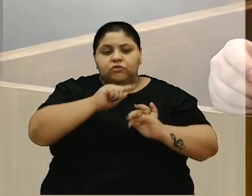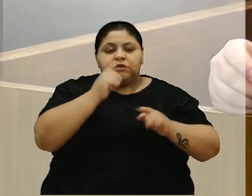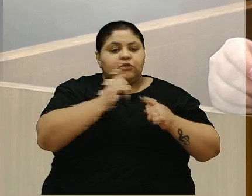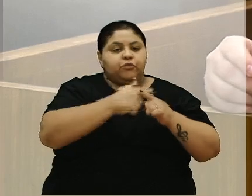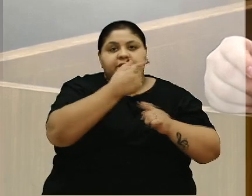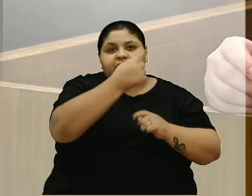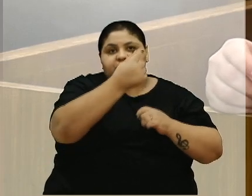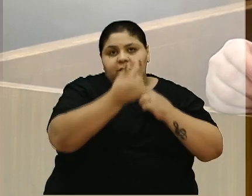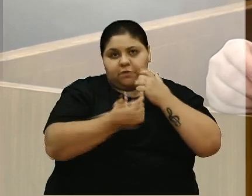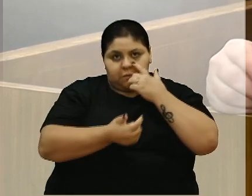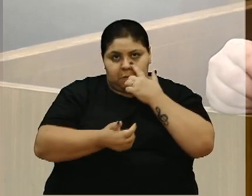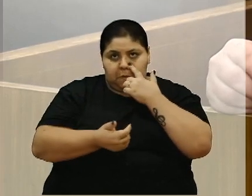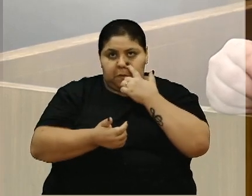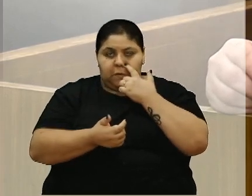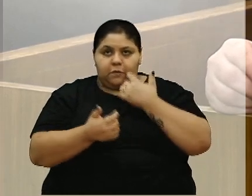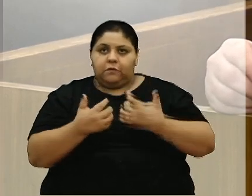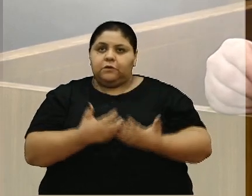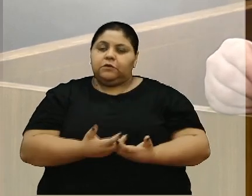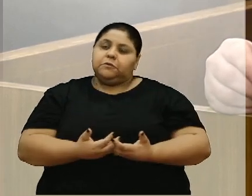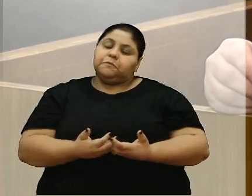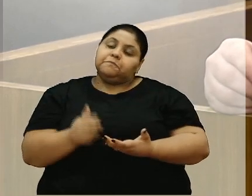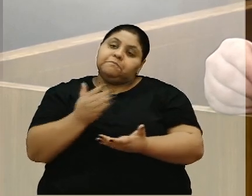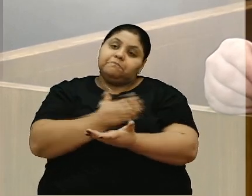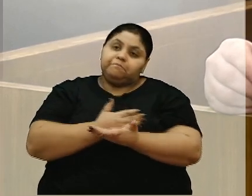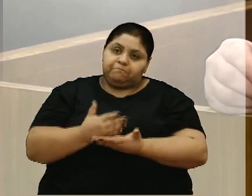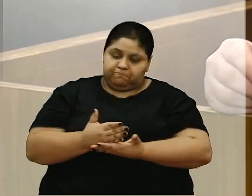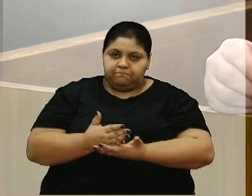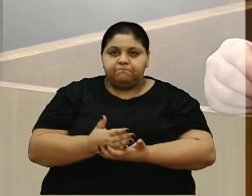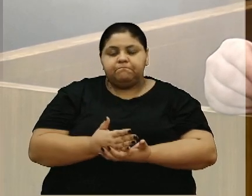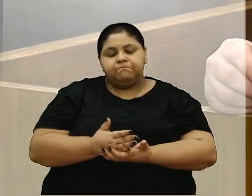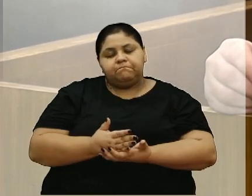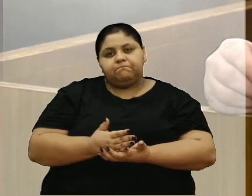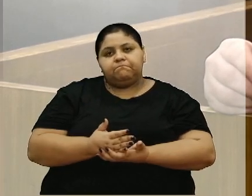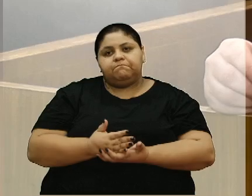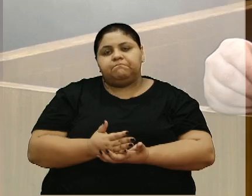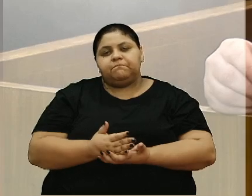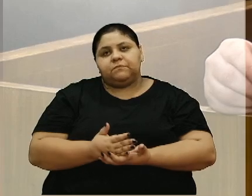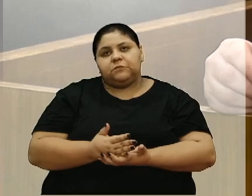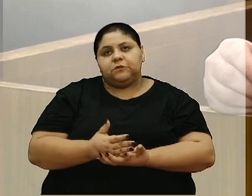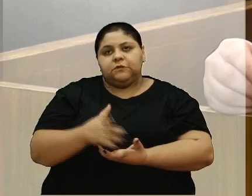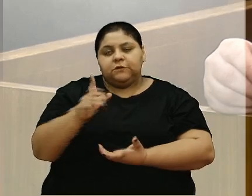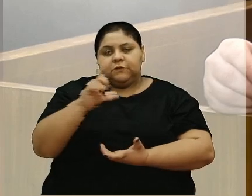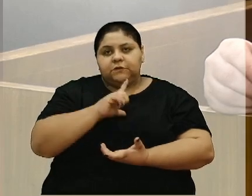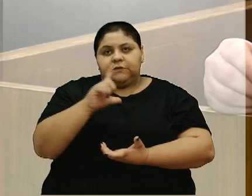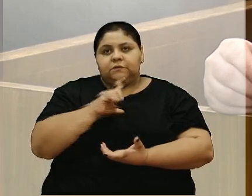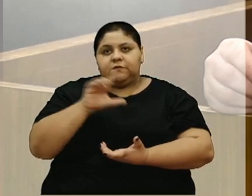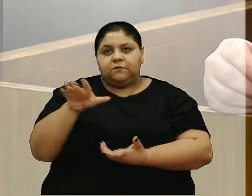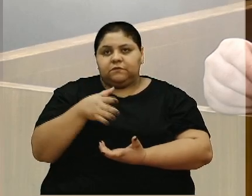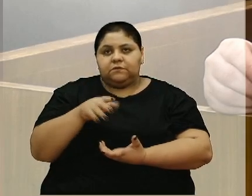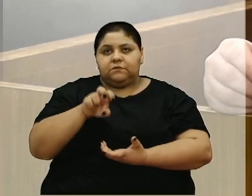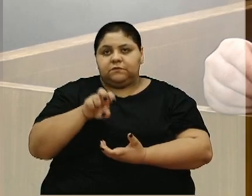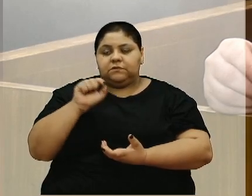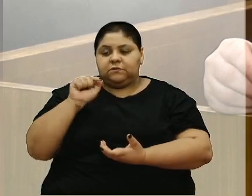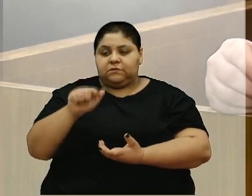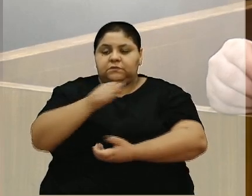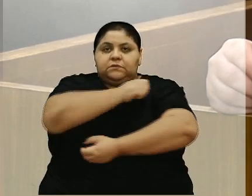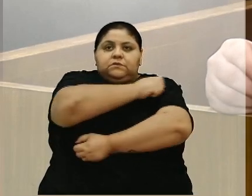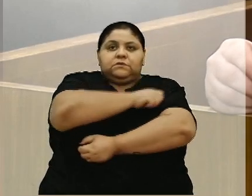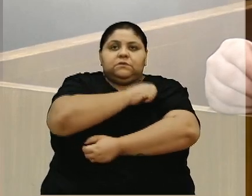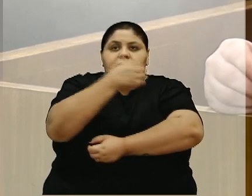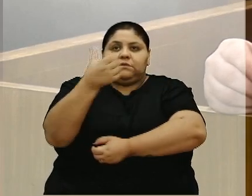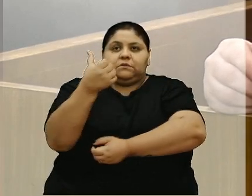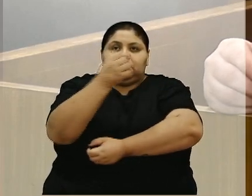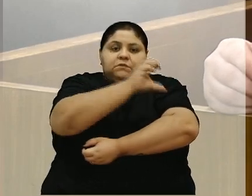financeiras. No início agora, terão cerca de 5 mil alunos e 6 cursos.